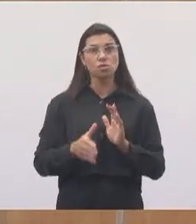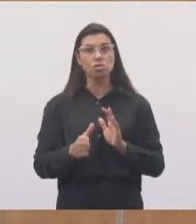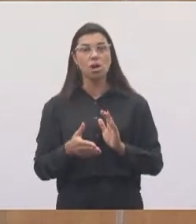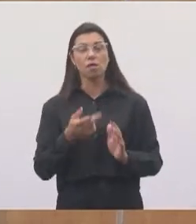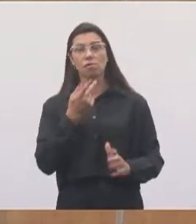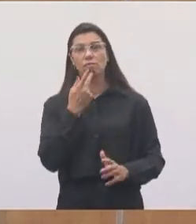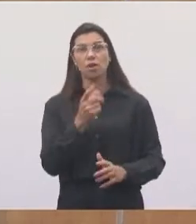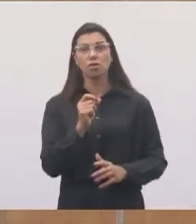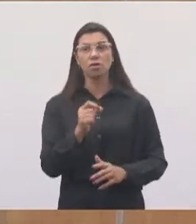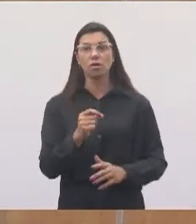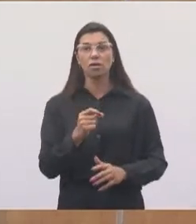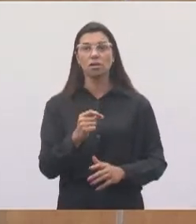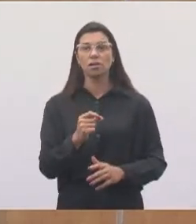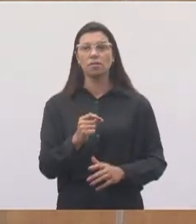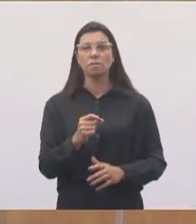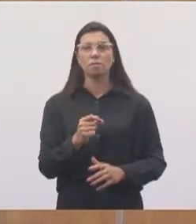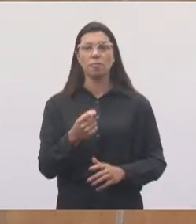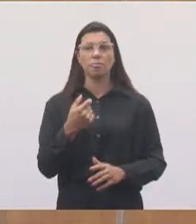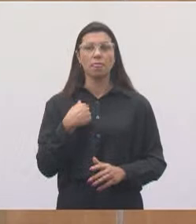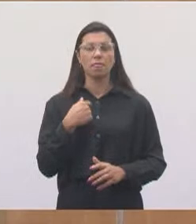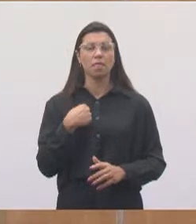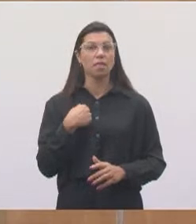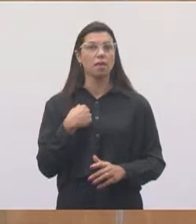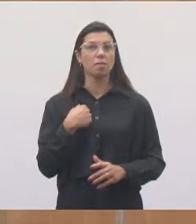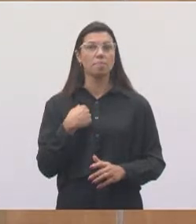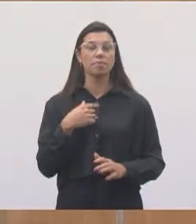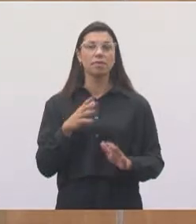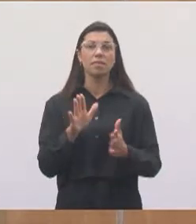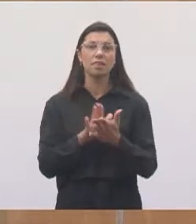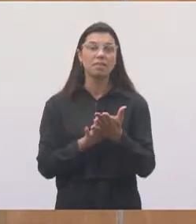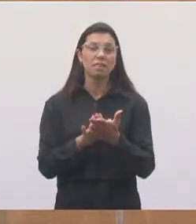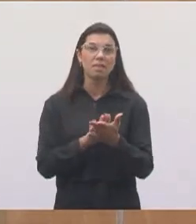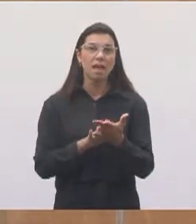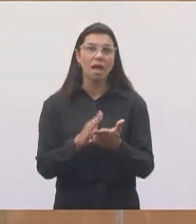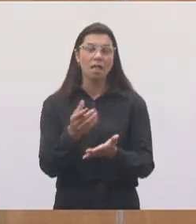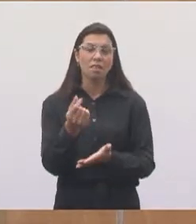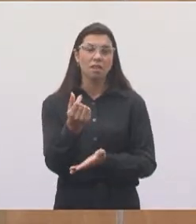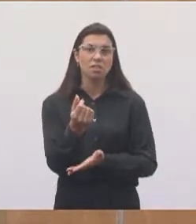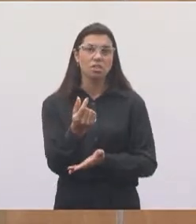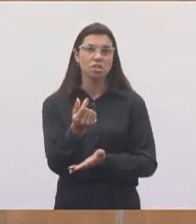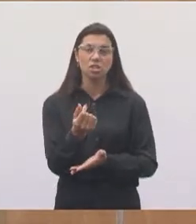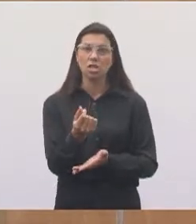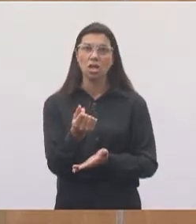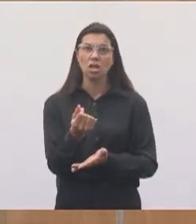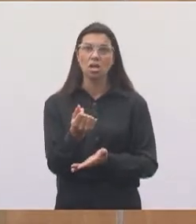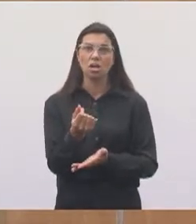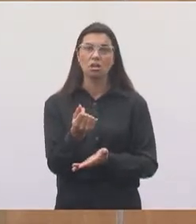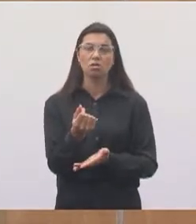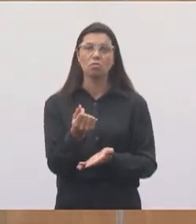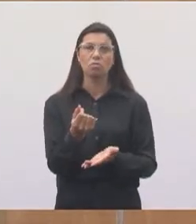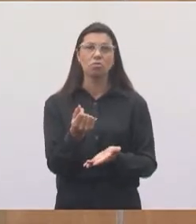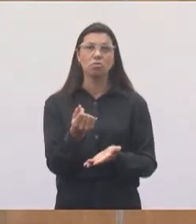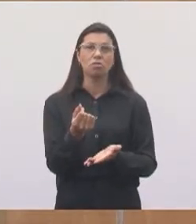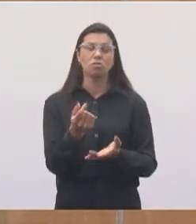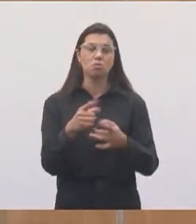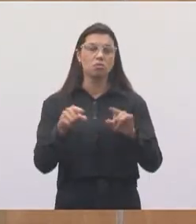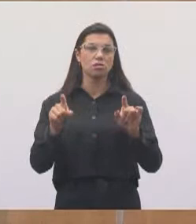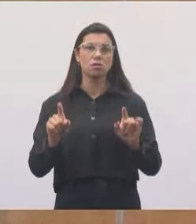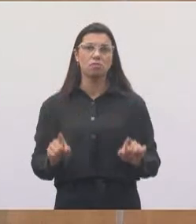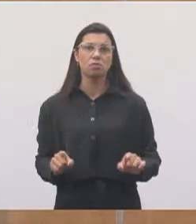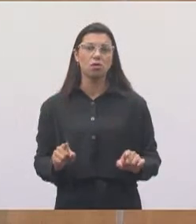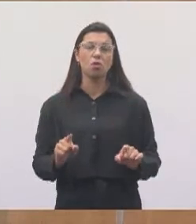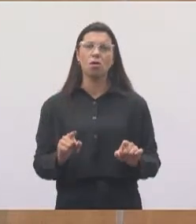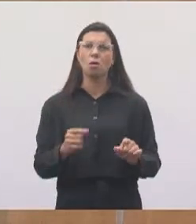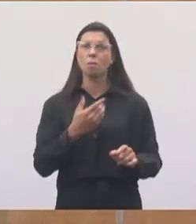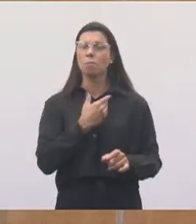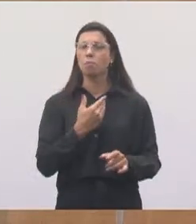que não vai sair um centavo do bolso do servidor. Não tem nada a